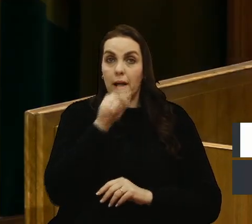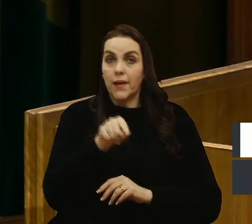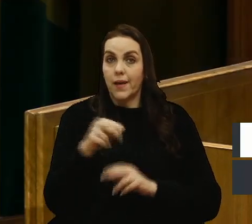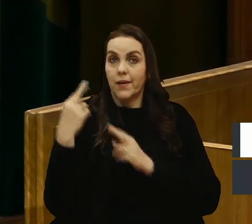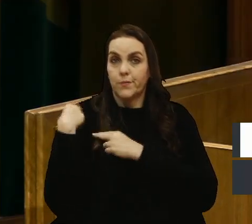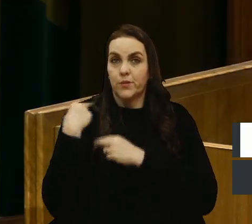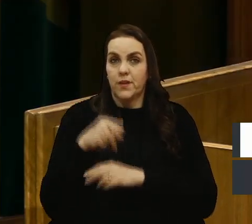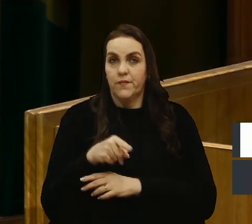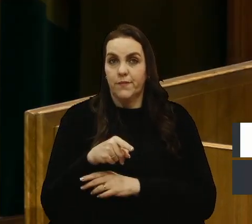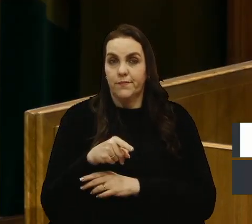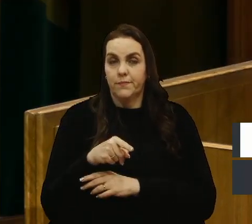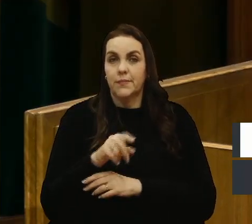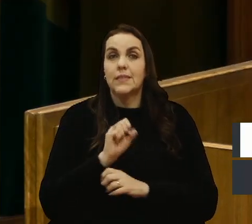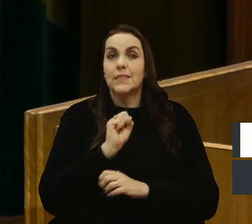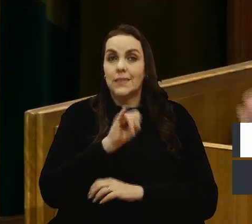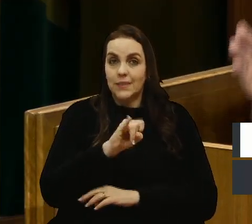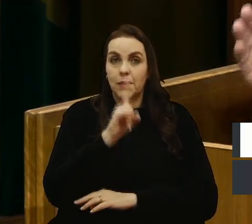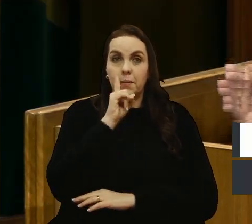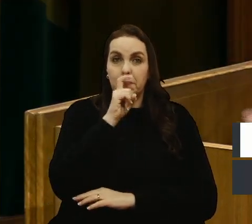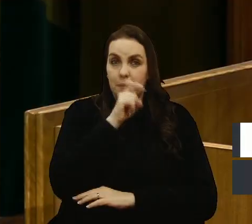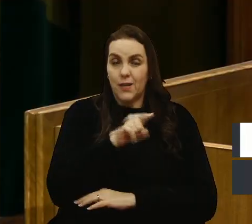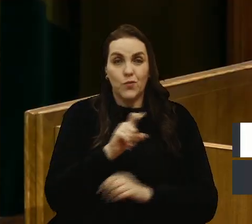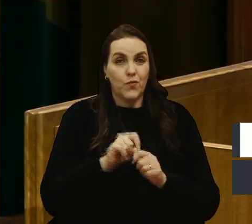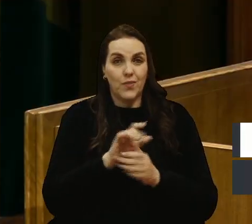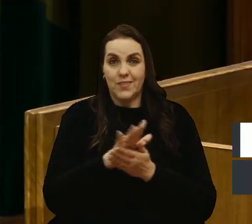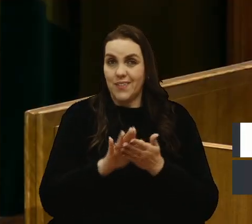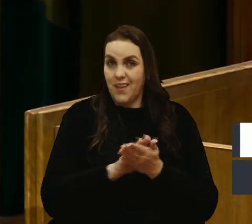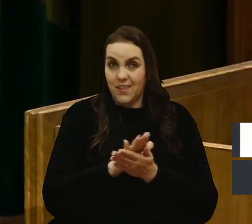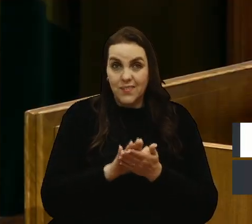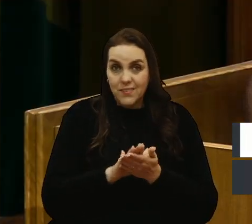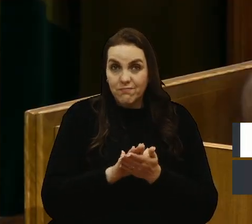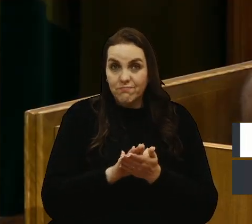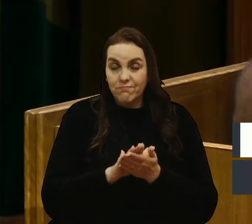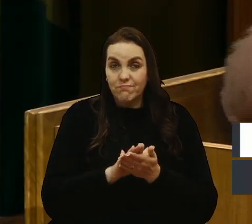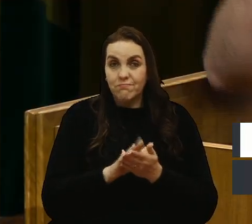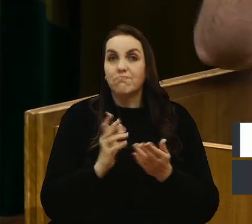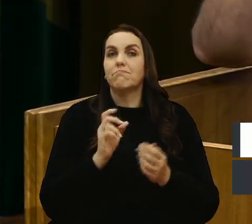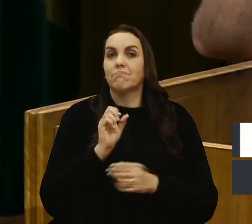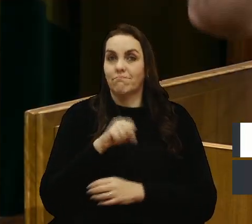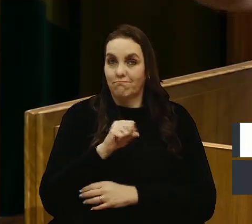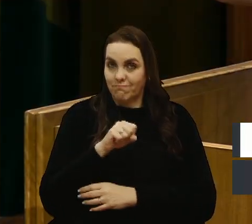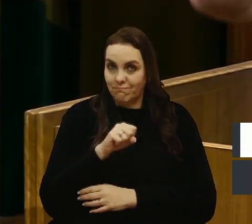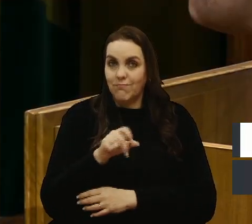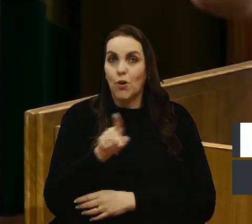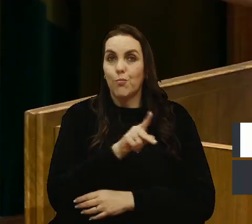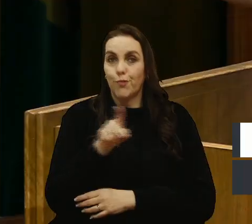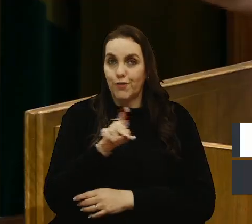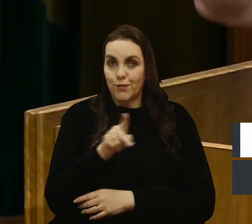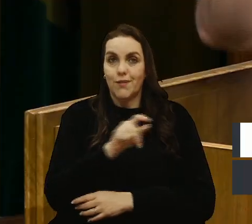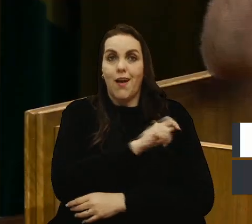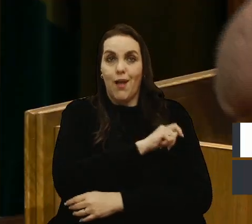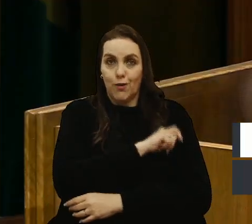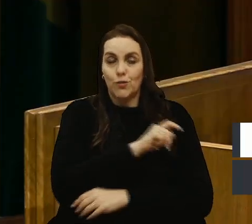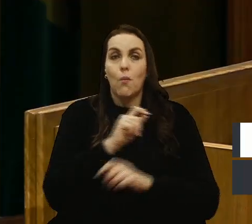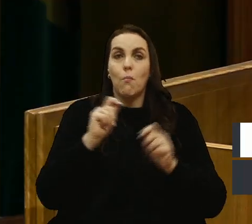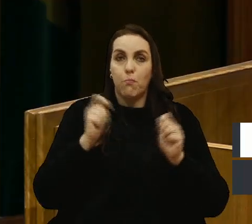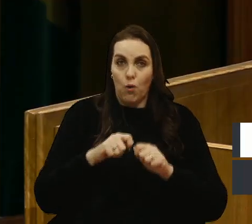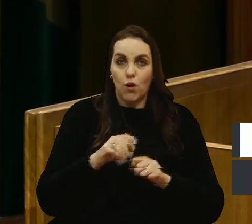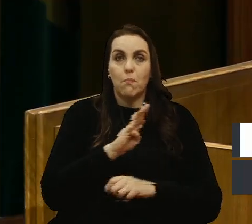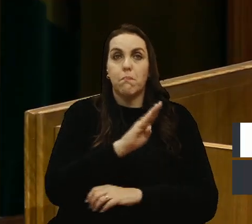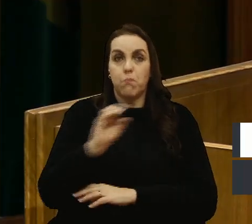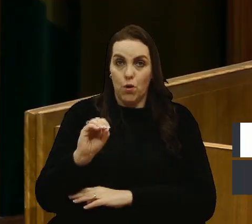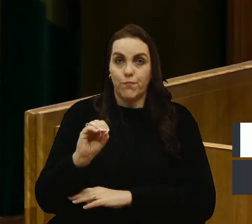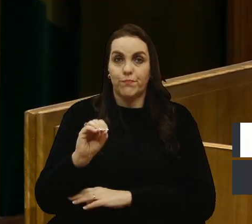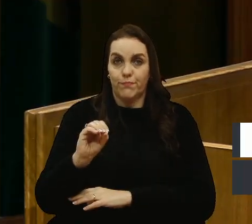responsáveis. E se os pais não fazem nada, sim, os professores e alunos podem fazer um boletim de